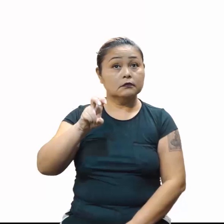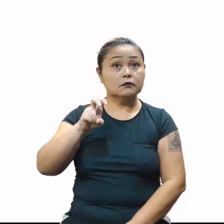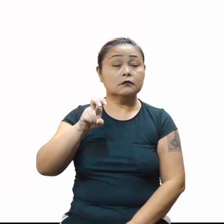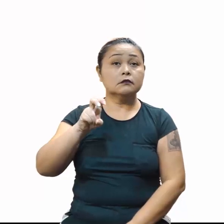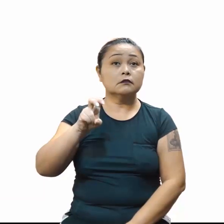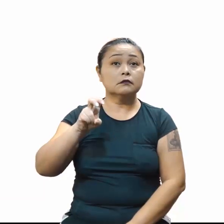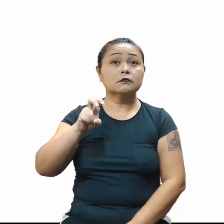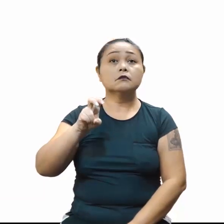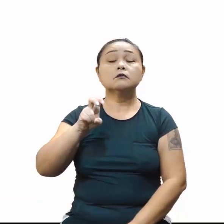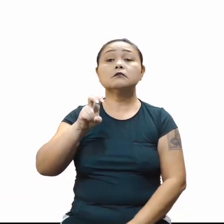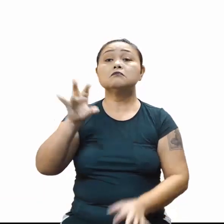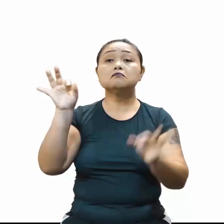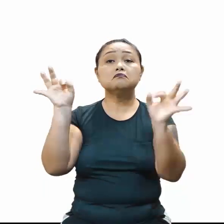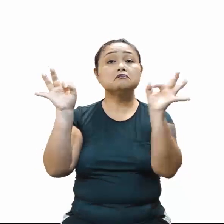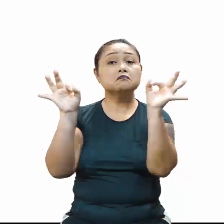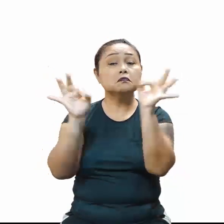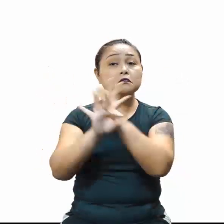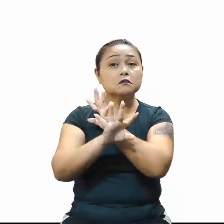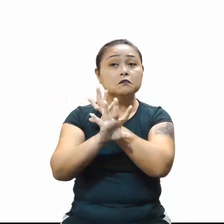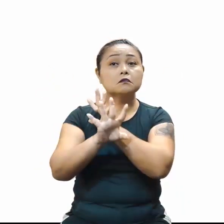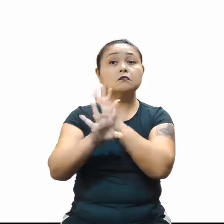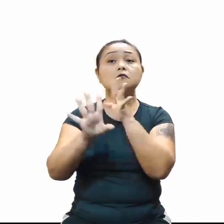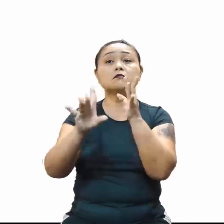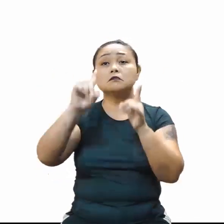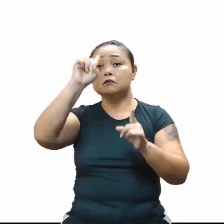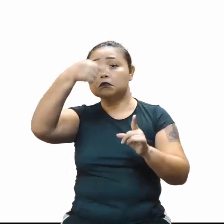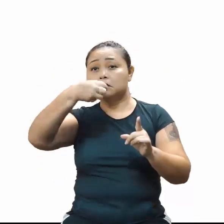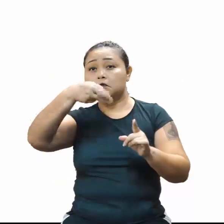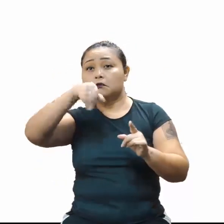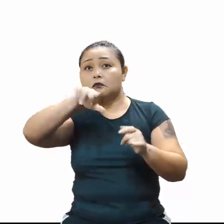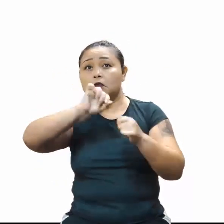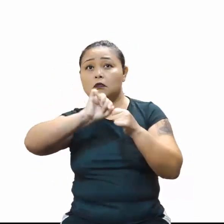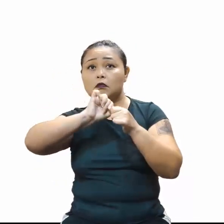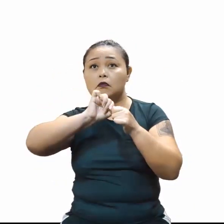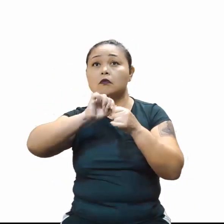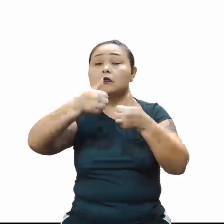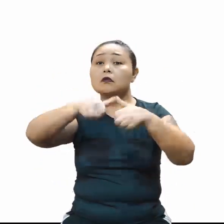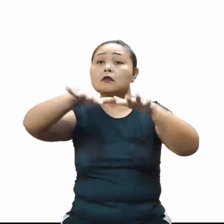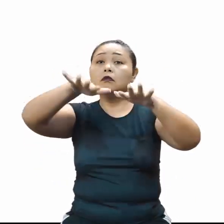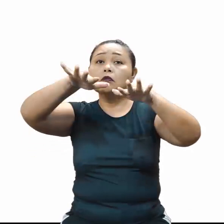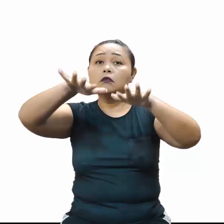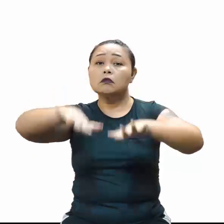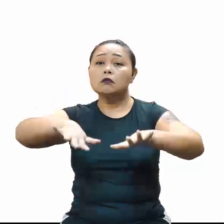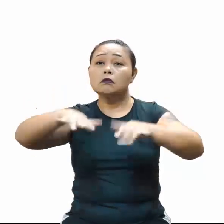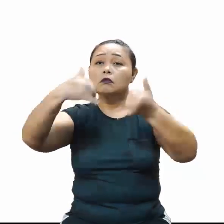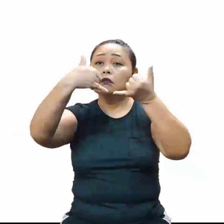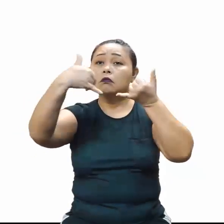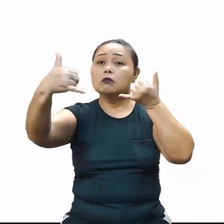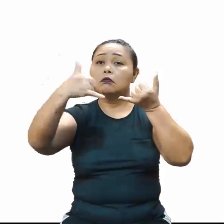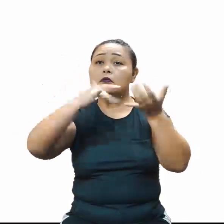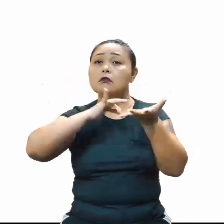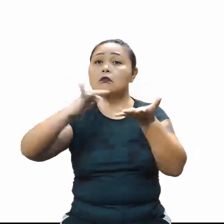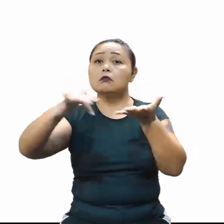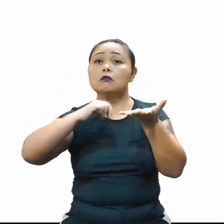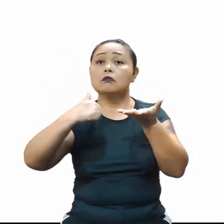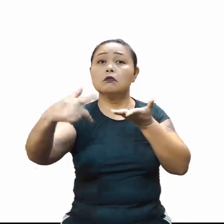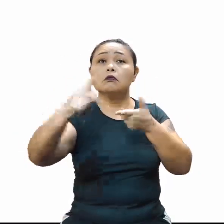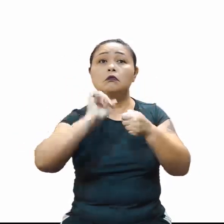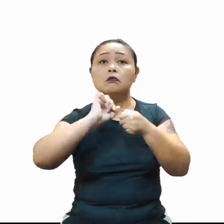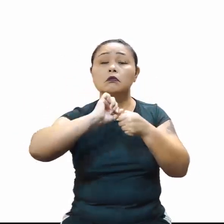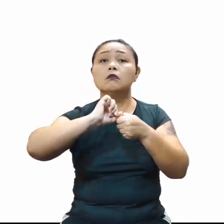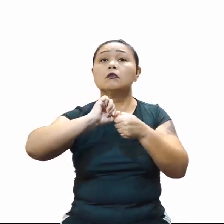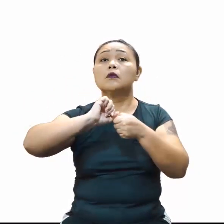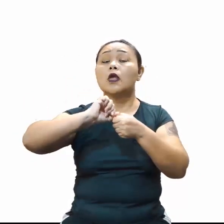1915. Conclui a missão com a inauguração da Estação Telegráfica de Santo Antônio do Rio